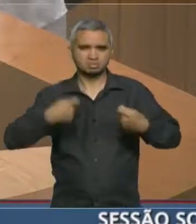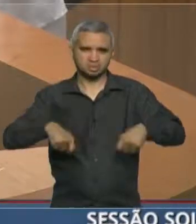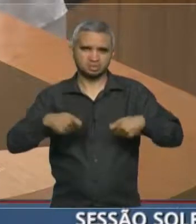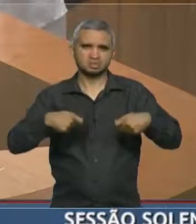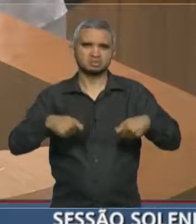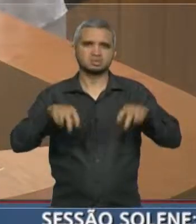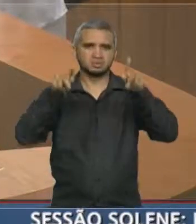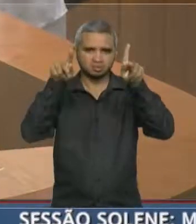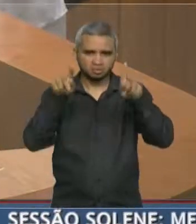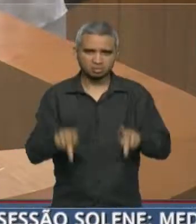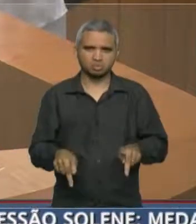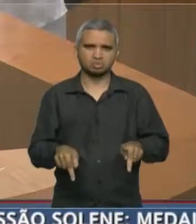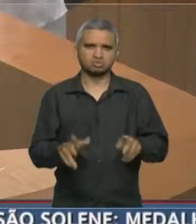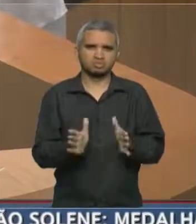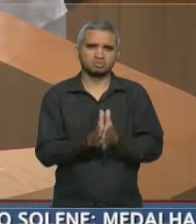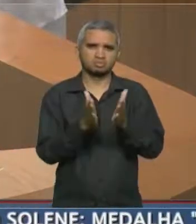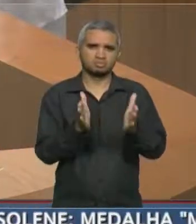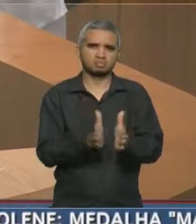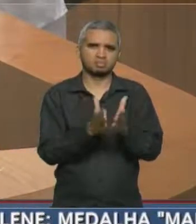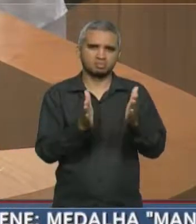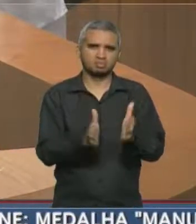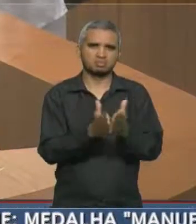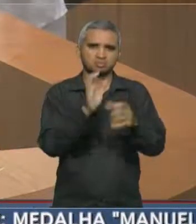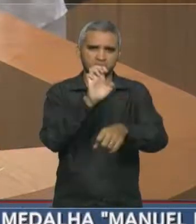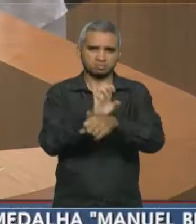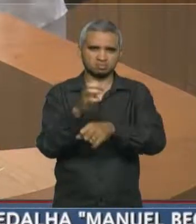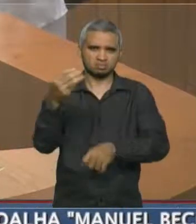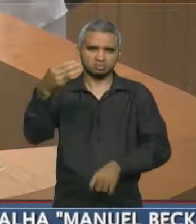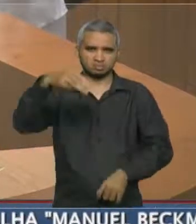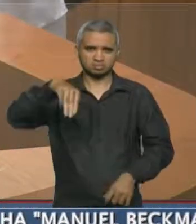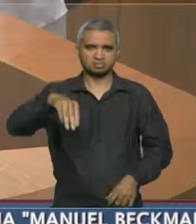população mais carente do nosso Estado.